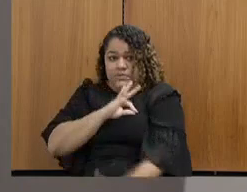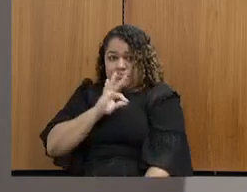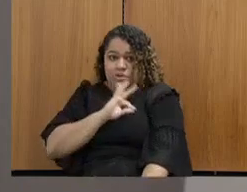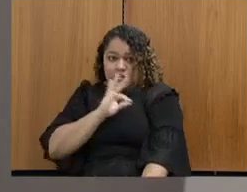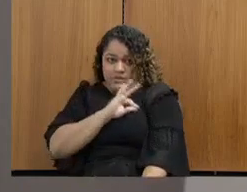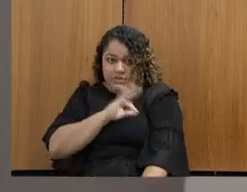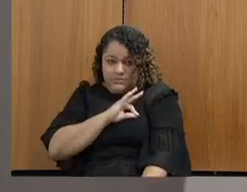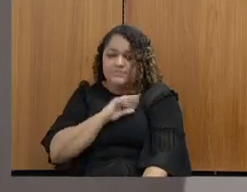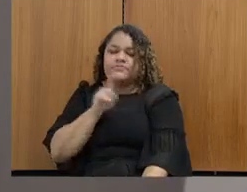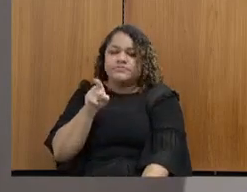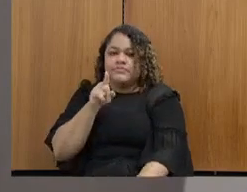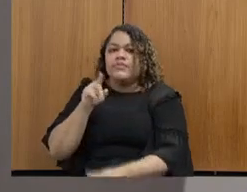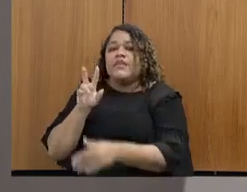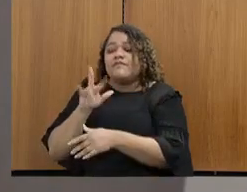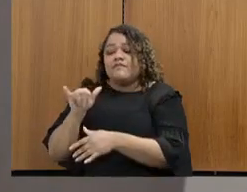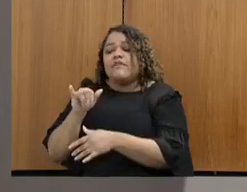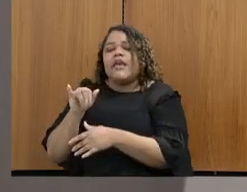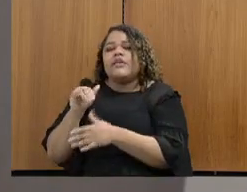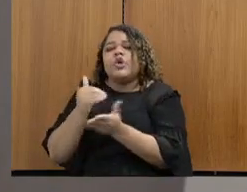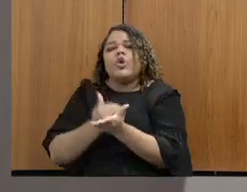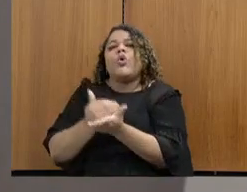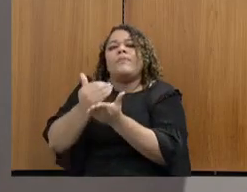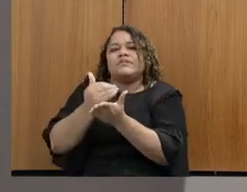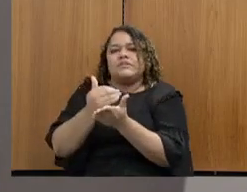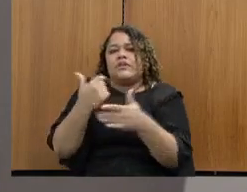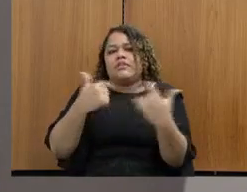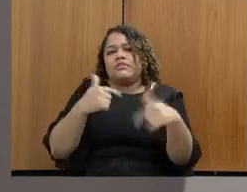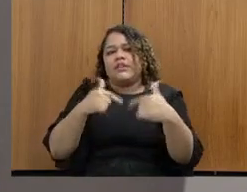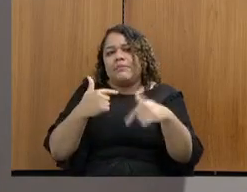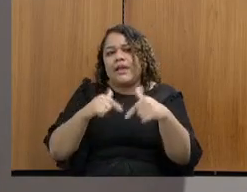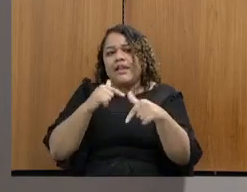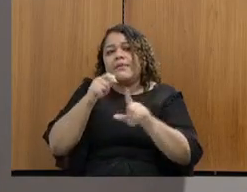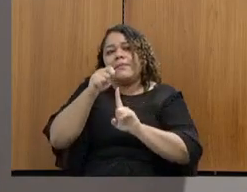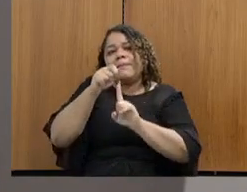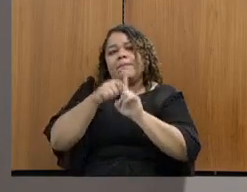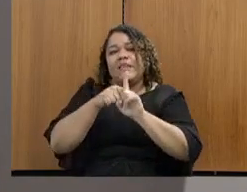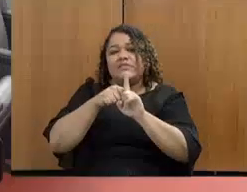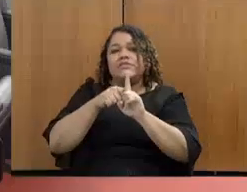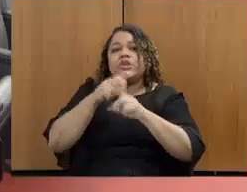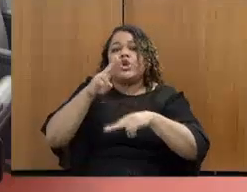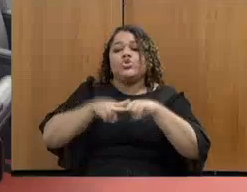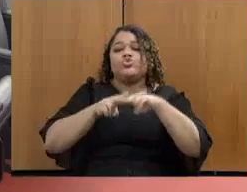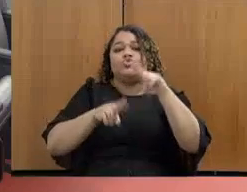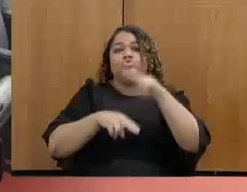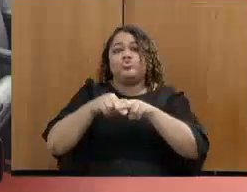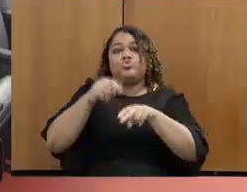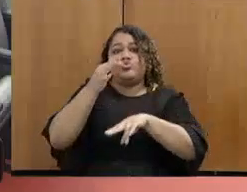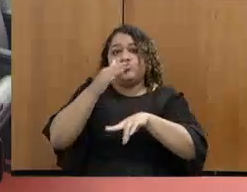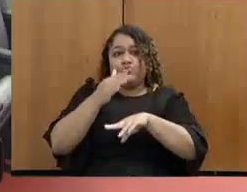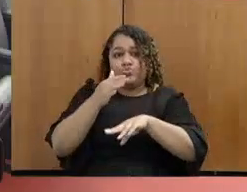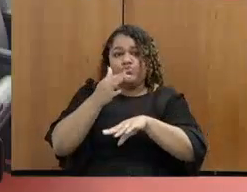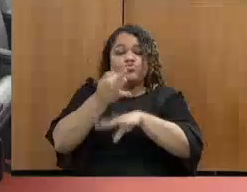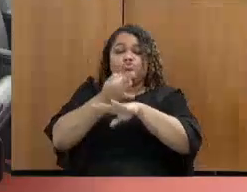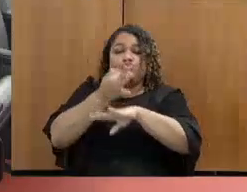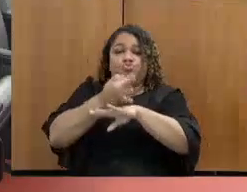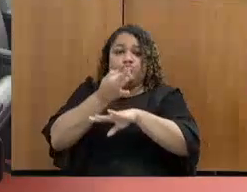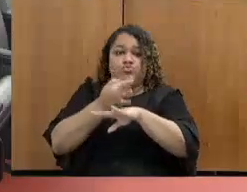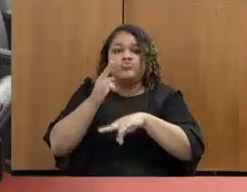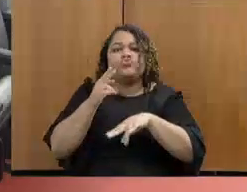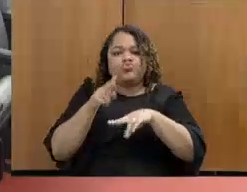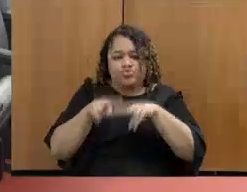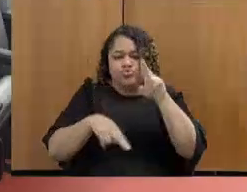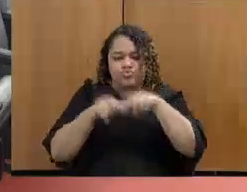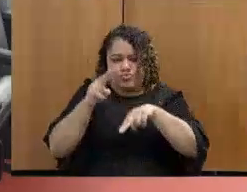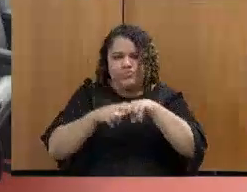partir agora né Doutora equare do mês 31 de junho julho né a partir de 31 de Julho